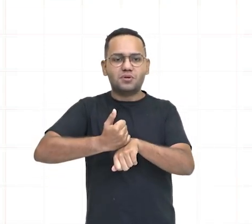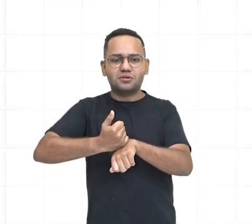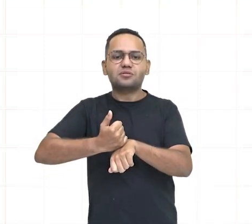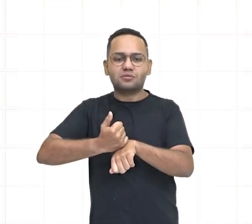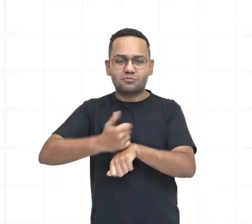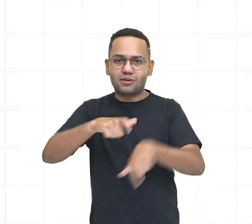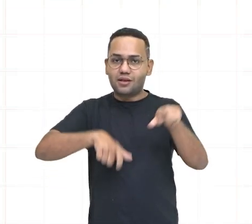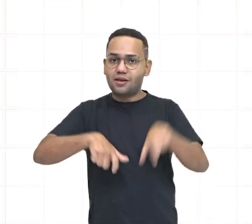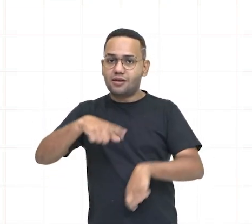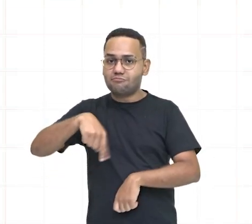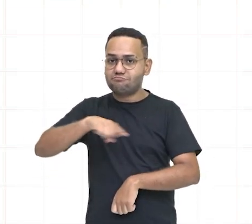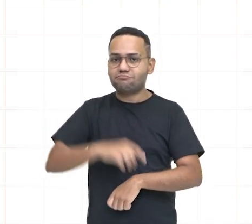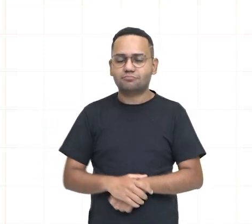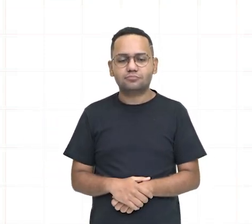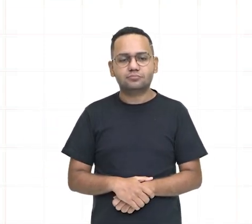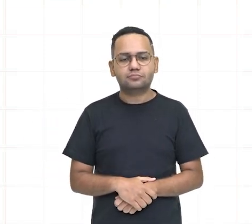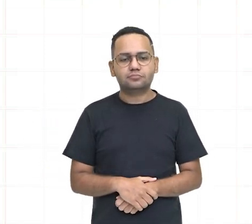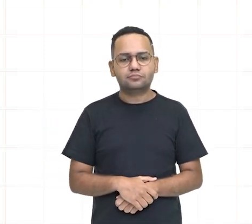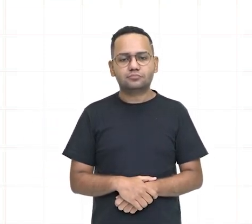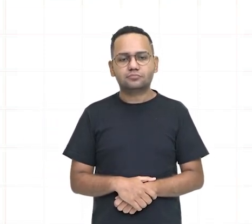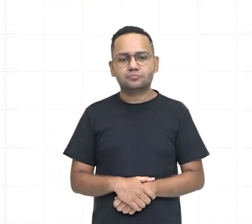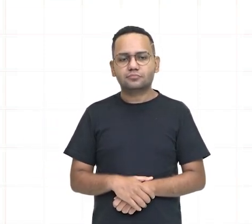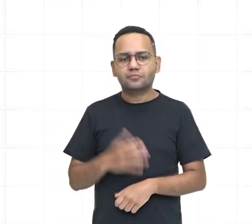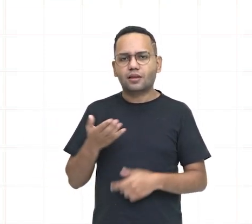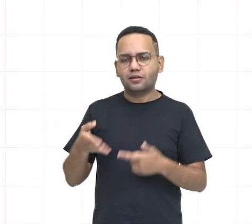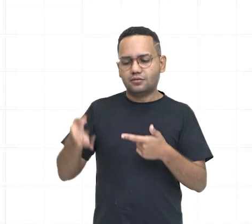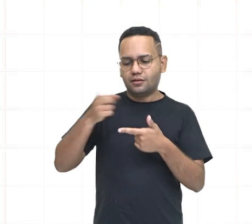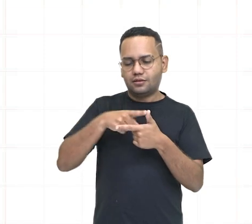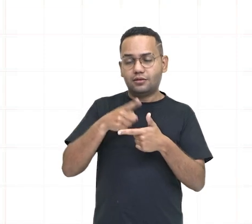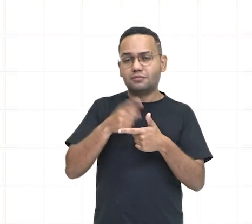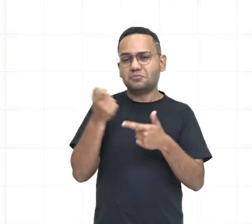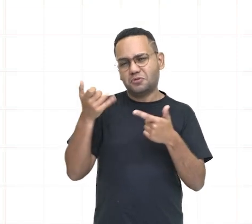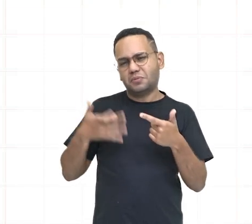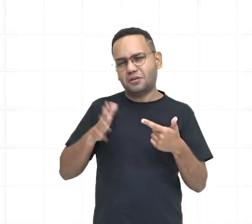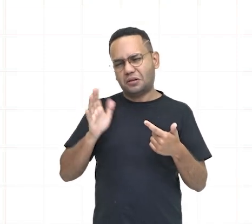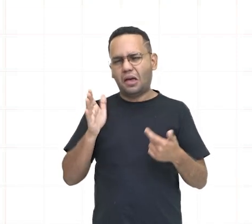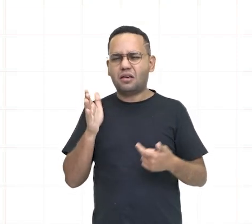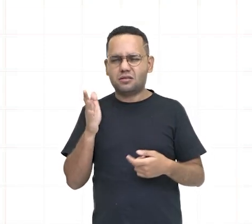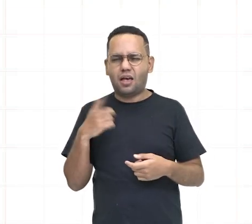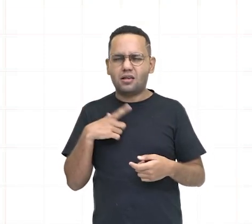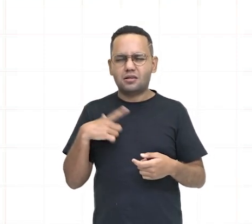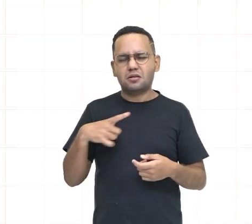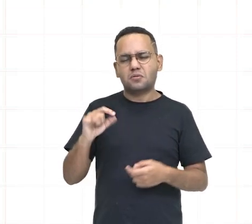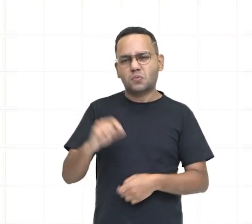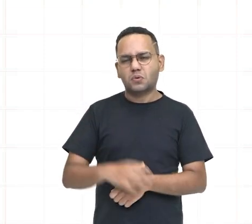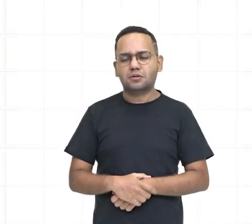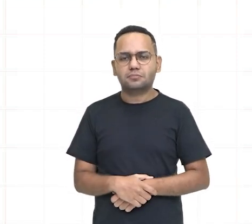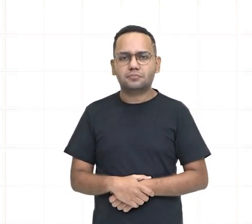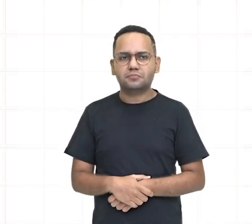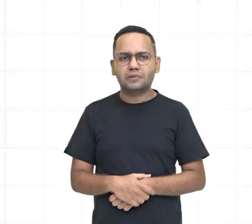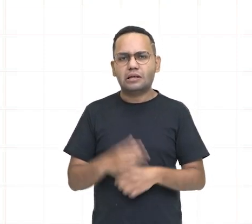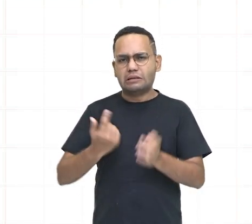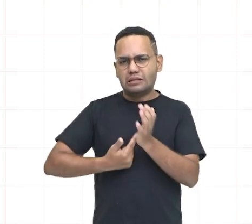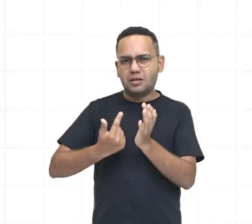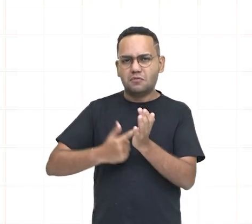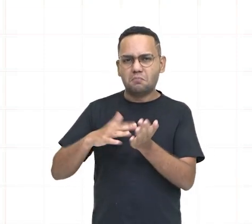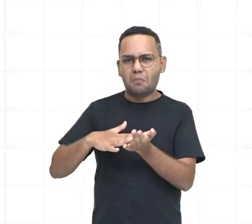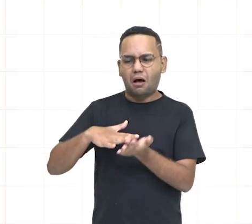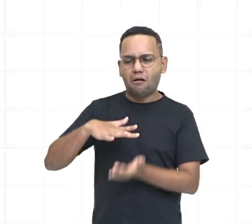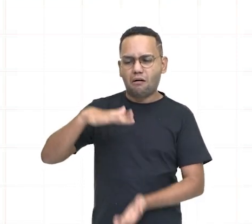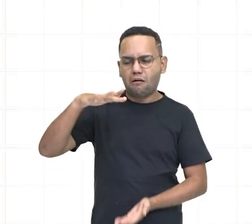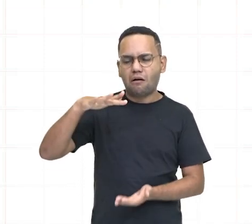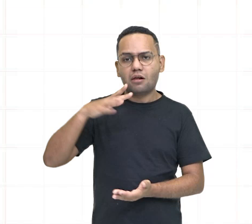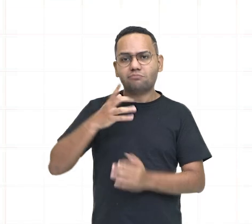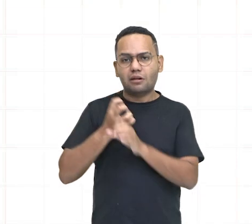da contabilidade. Nós temos vários trabalhos, vários postos de trabalhos que foram